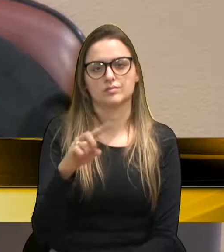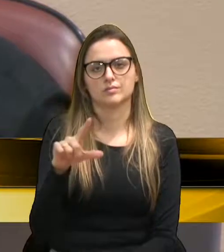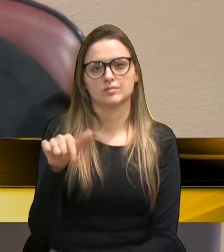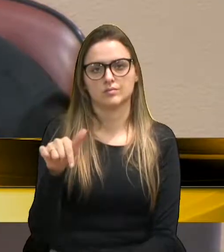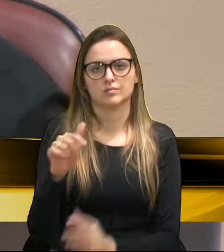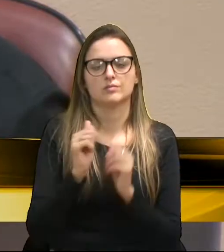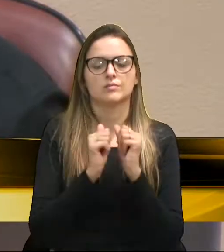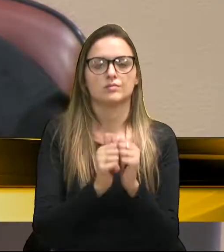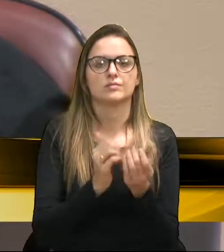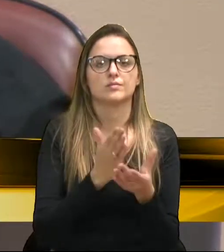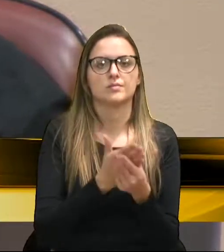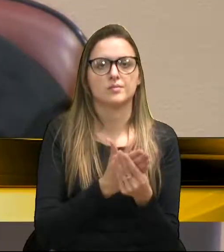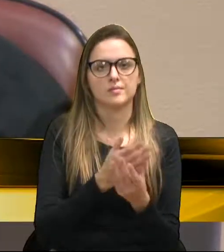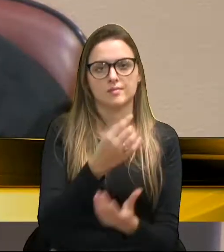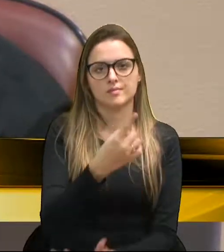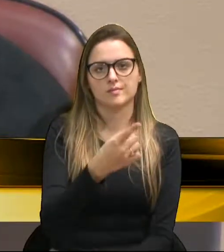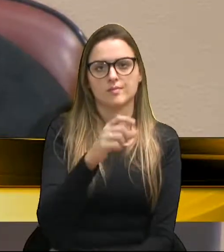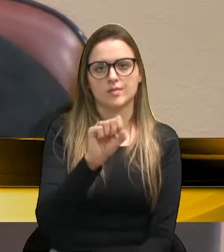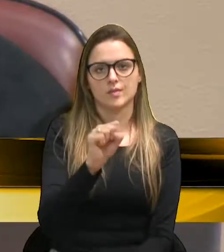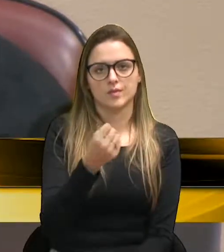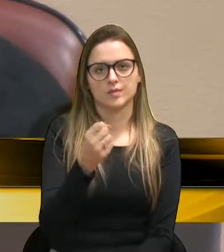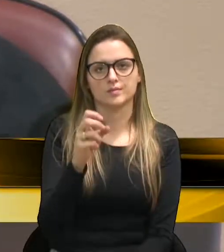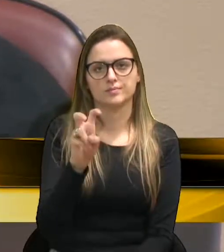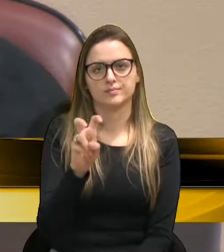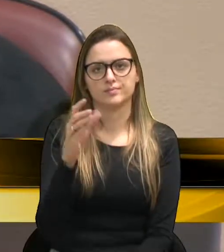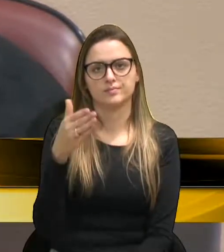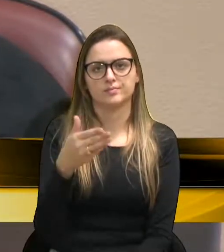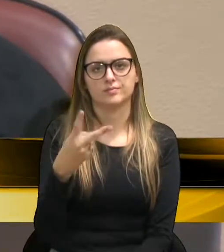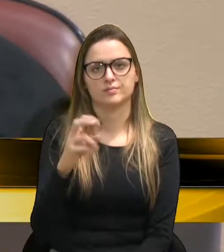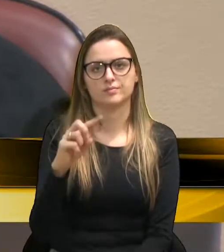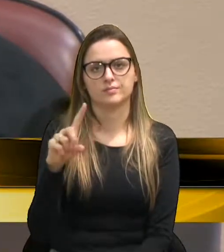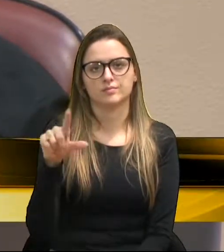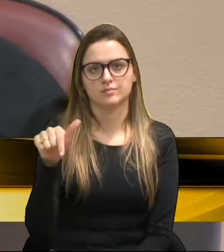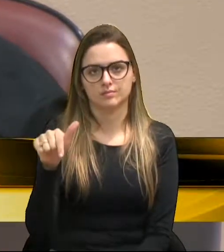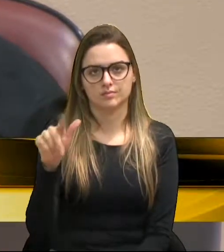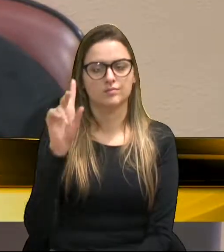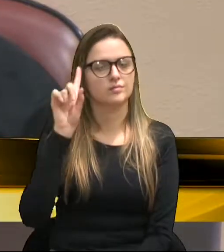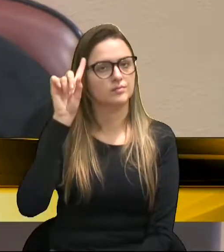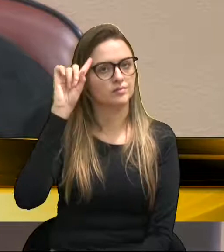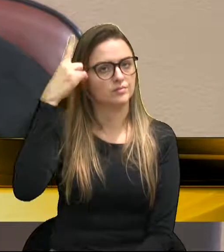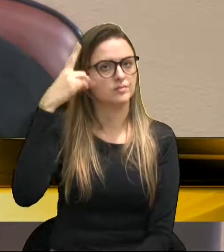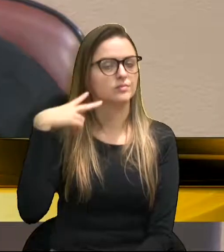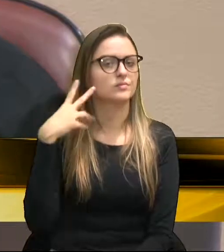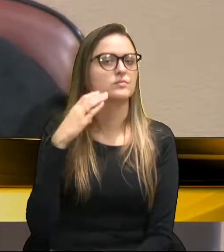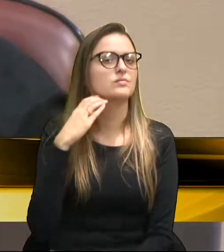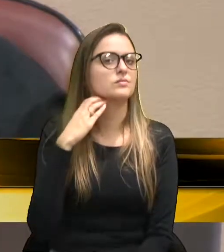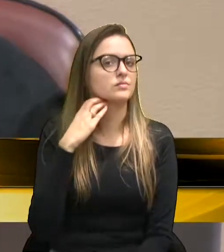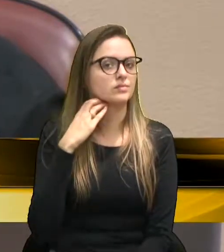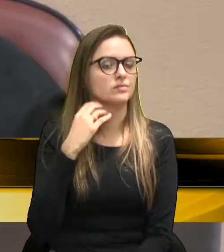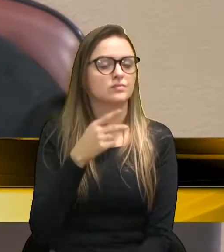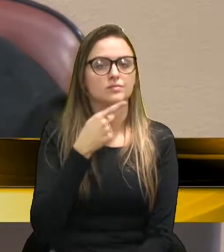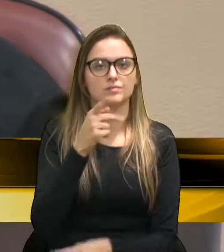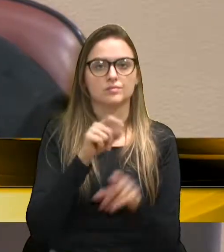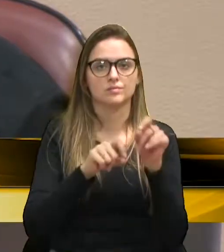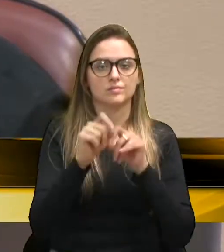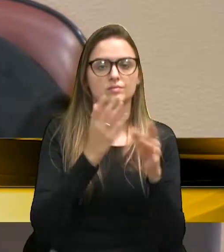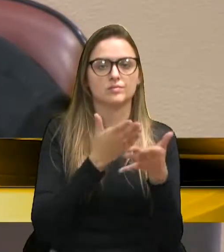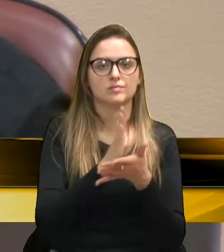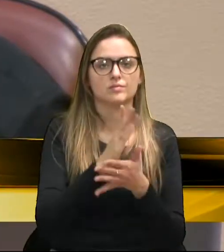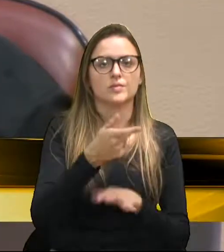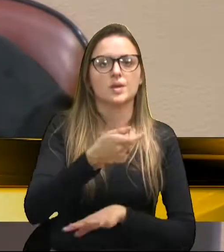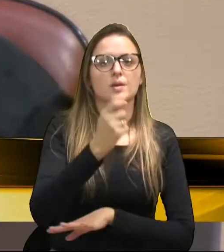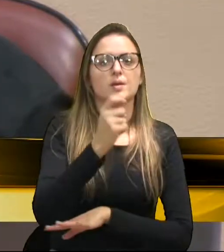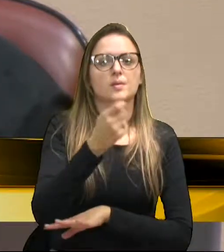128/2017, contido no processo 185/2017, de autoria do vereador Ricardo Daneluz Neto, que dispõe sobre autorização de pesca